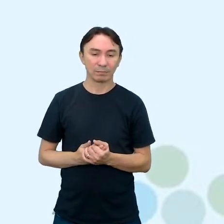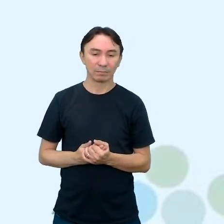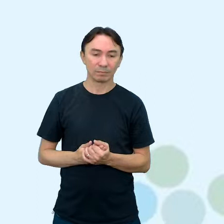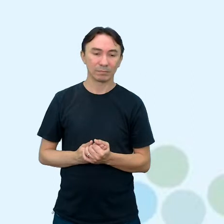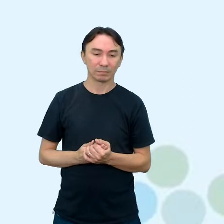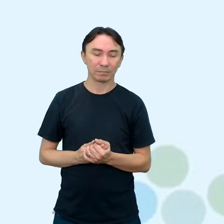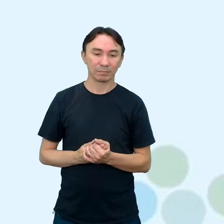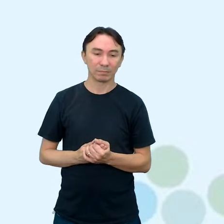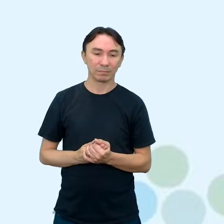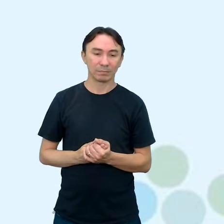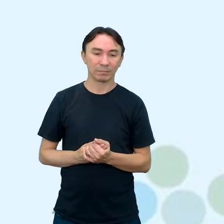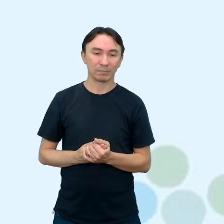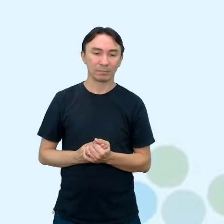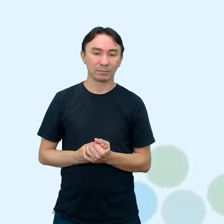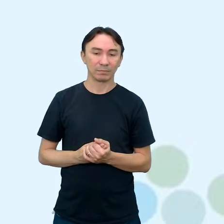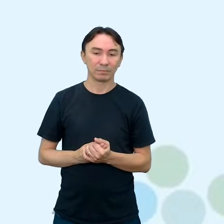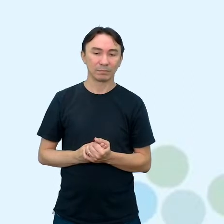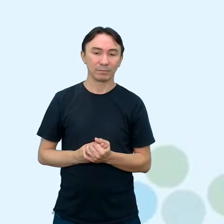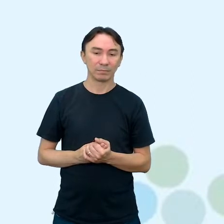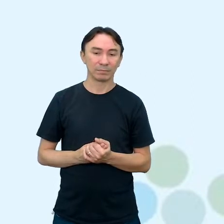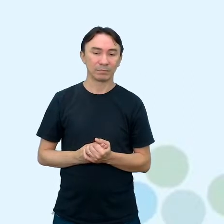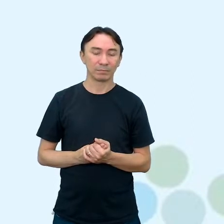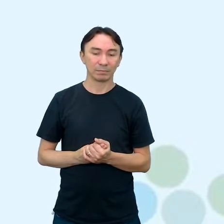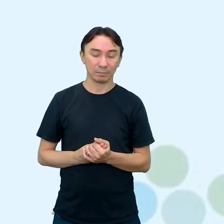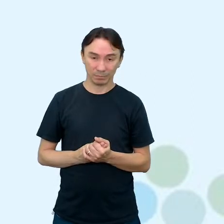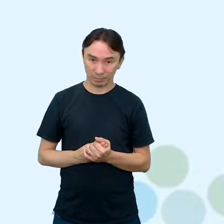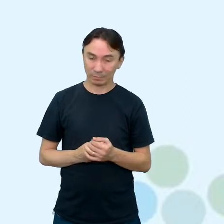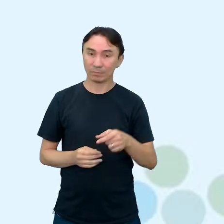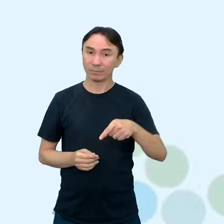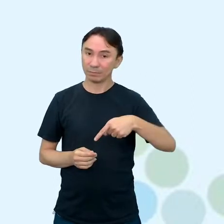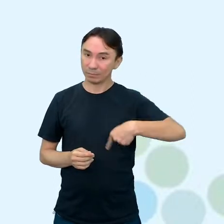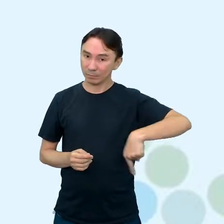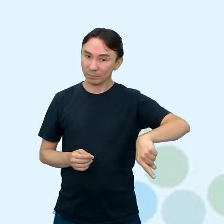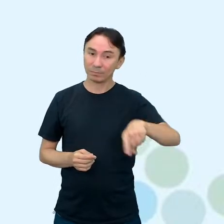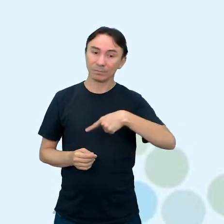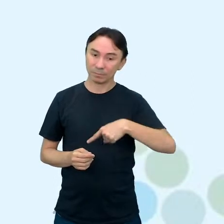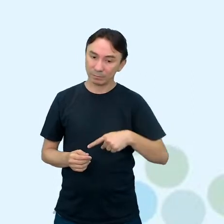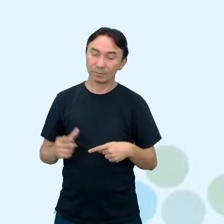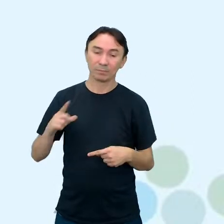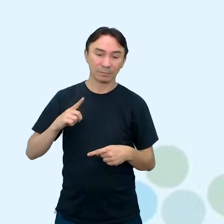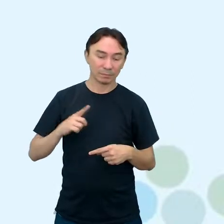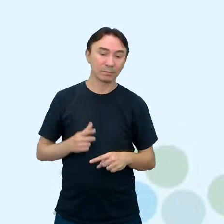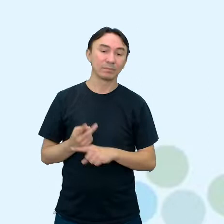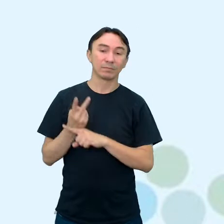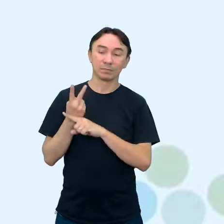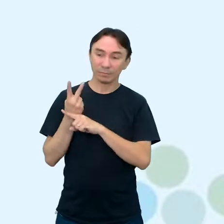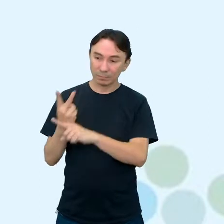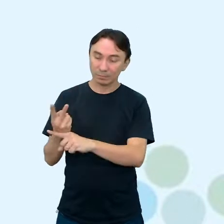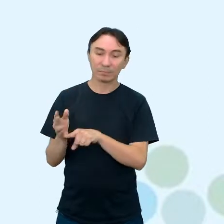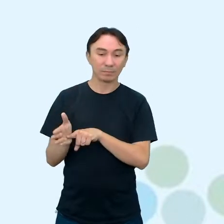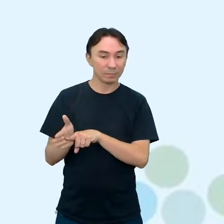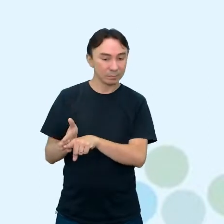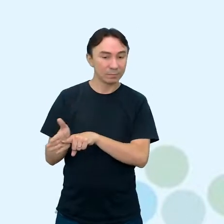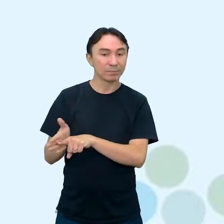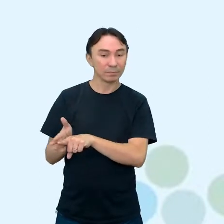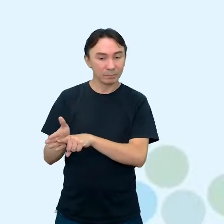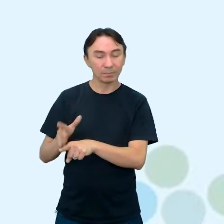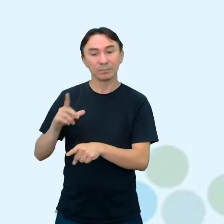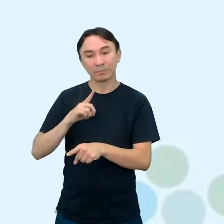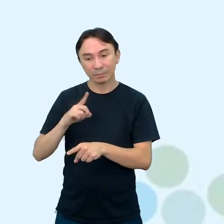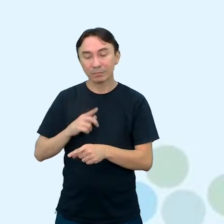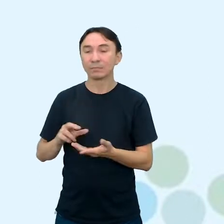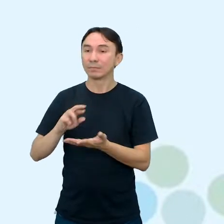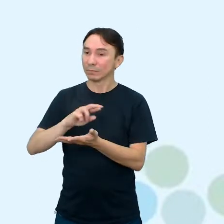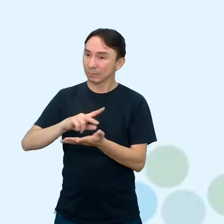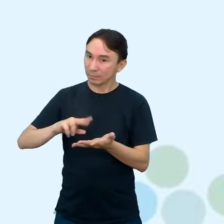Então, vamos lá. A gente vai buscar, pesquisar as fontes